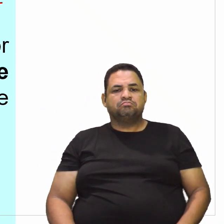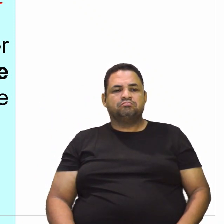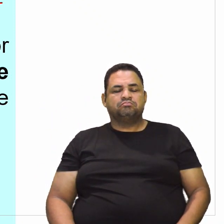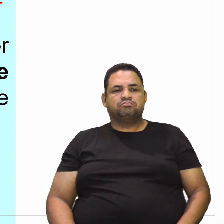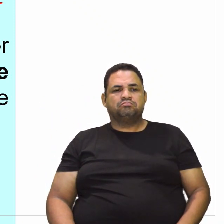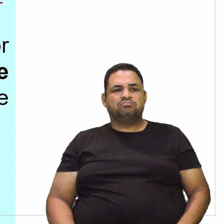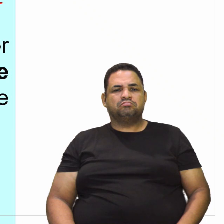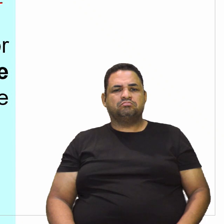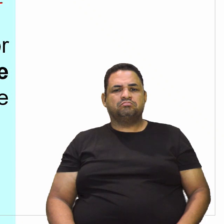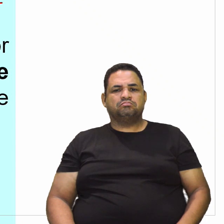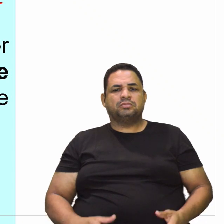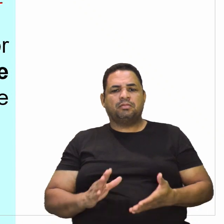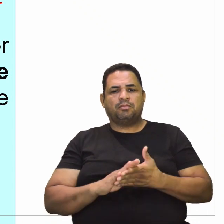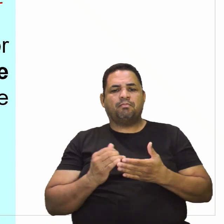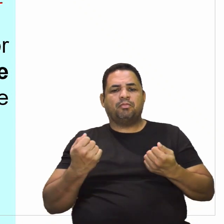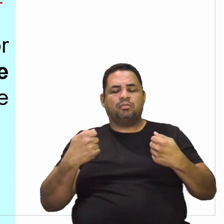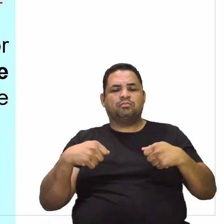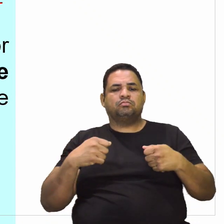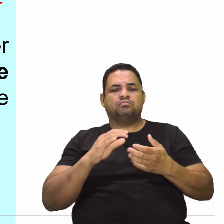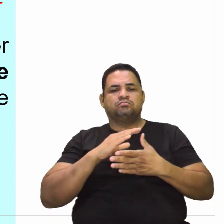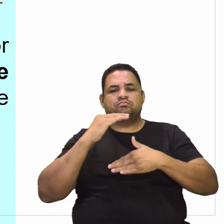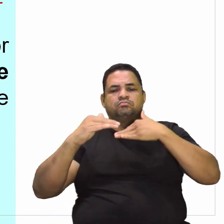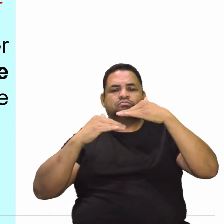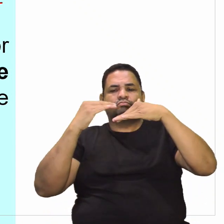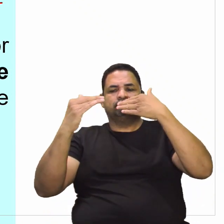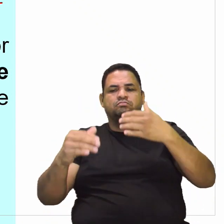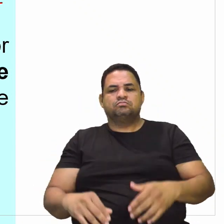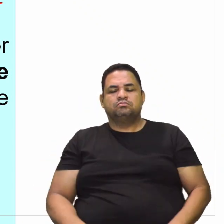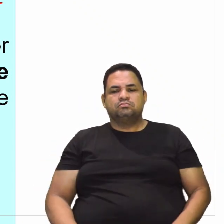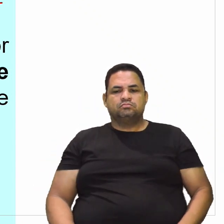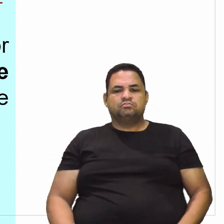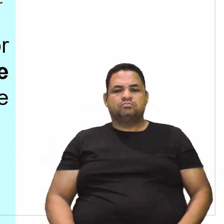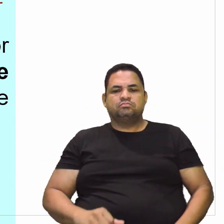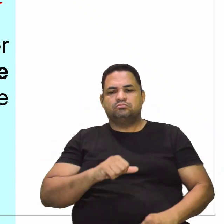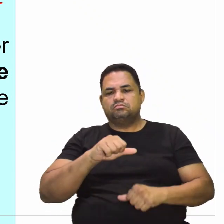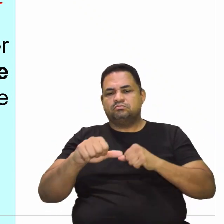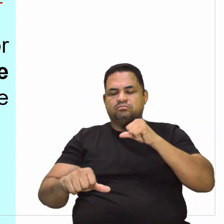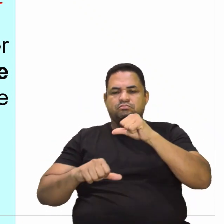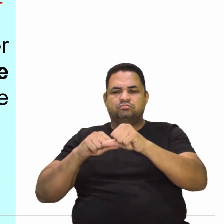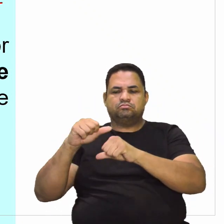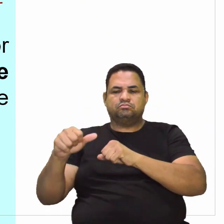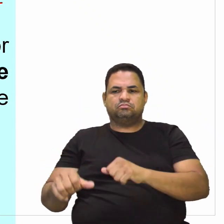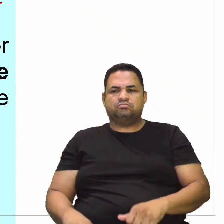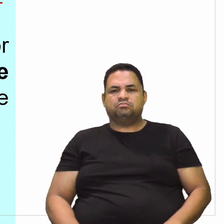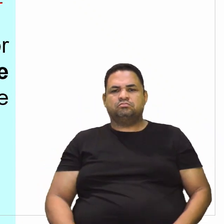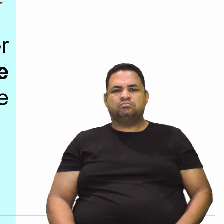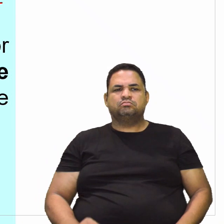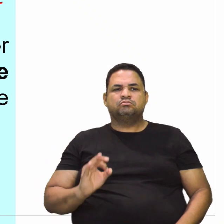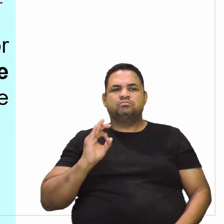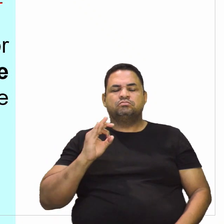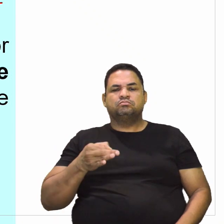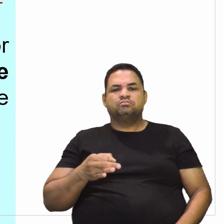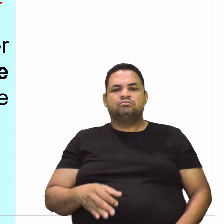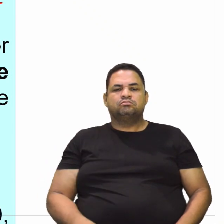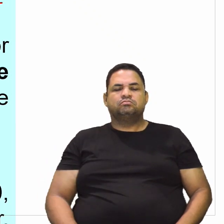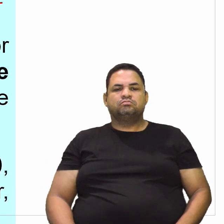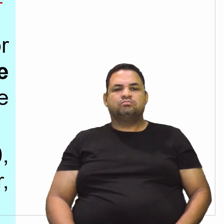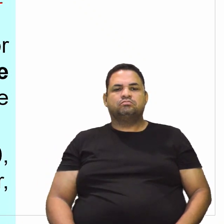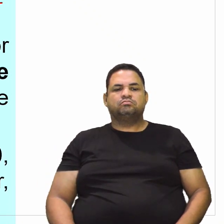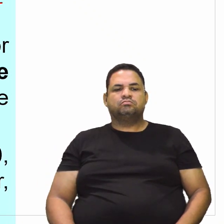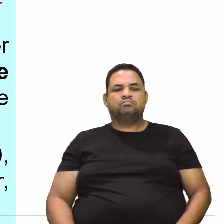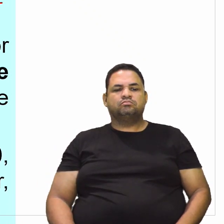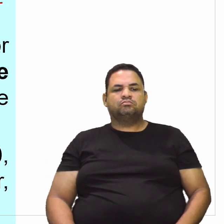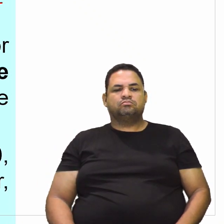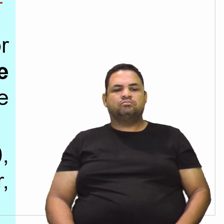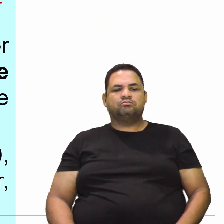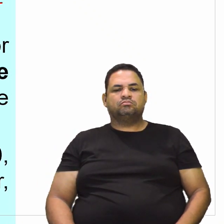vai propor uma evolução, uma mudança. Certinho? Bom,